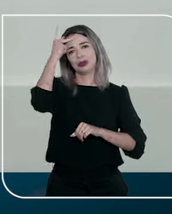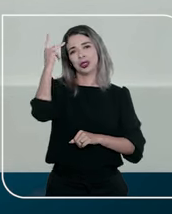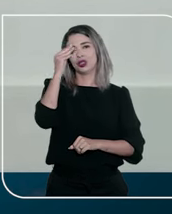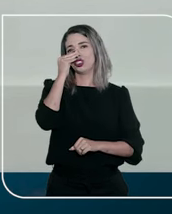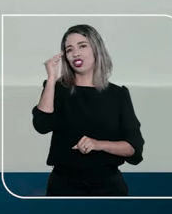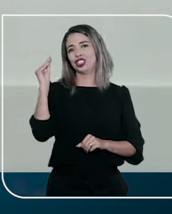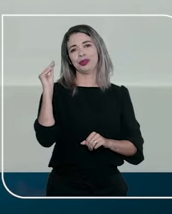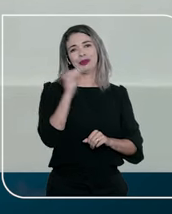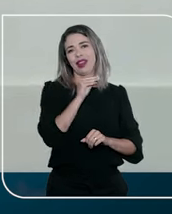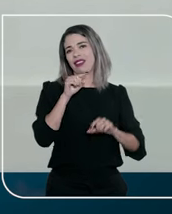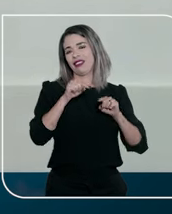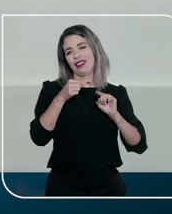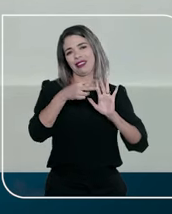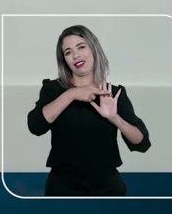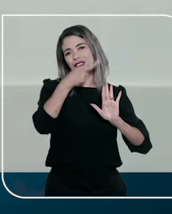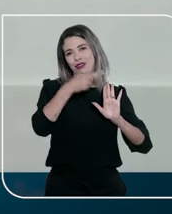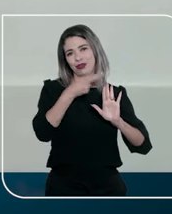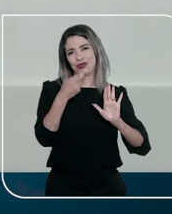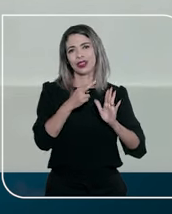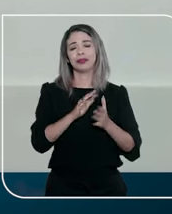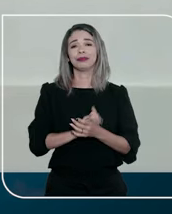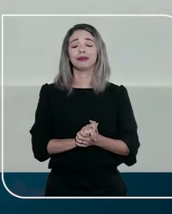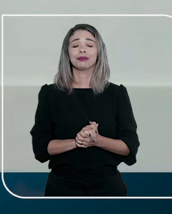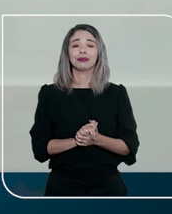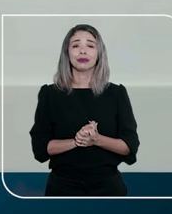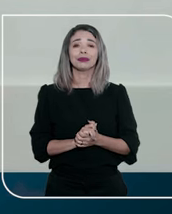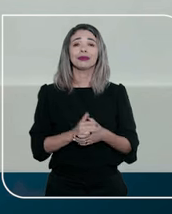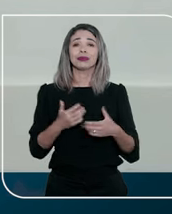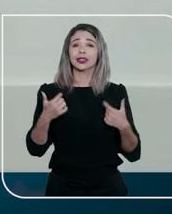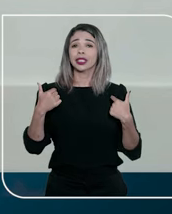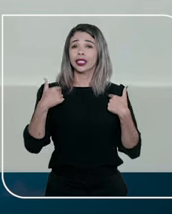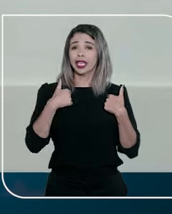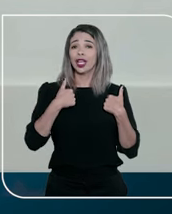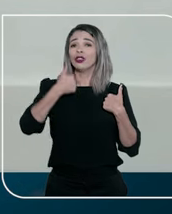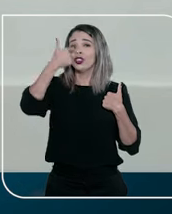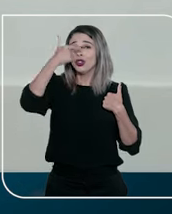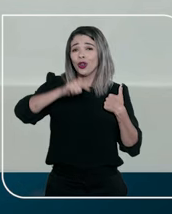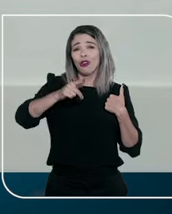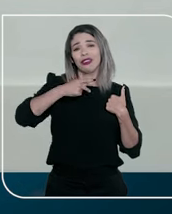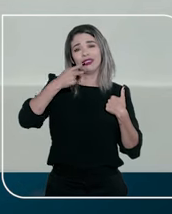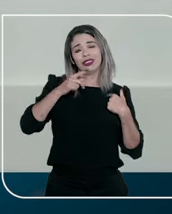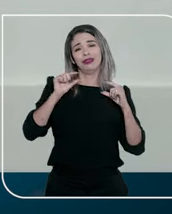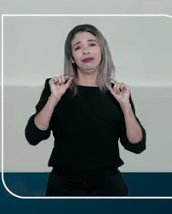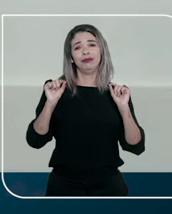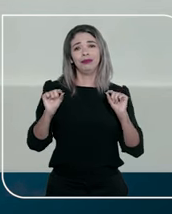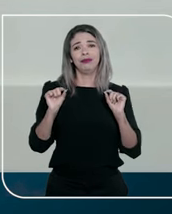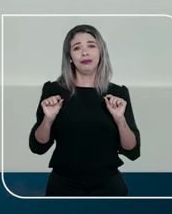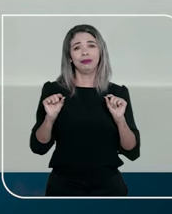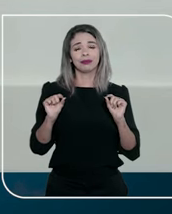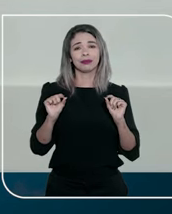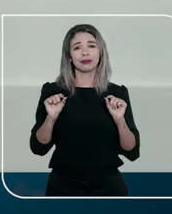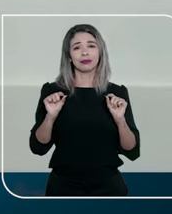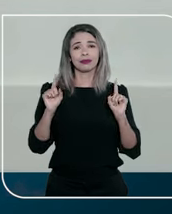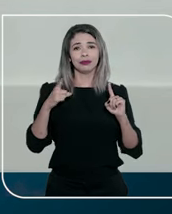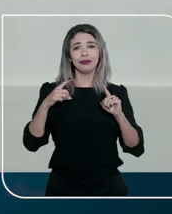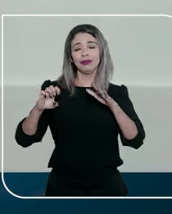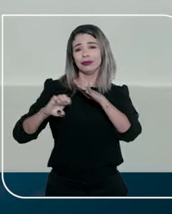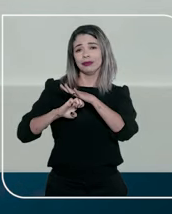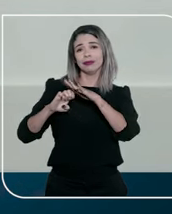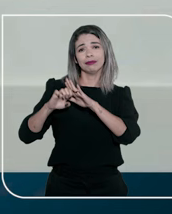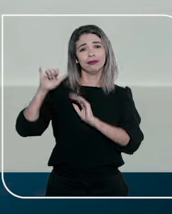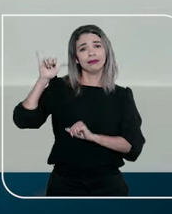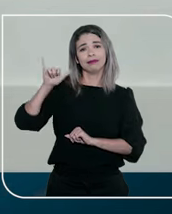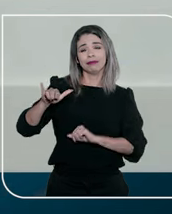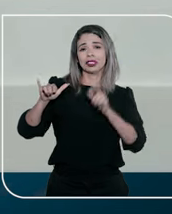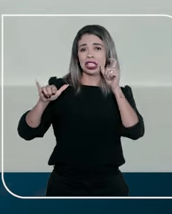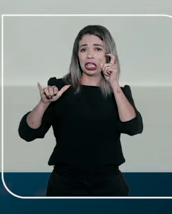para finalizar esse comentário e repetindo mais uma vez, a companhia aérea não tem interesse em